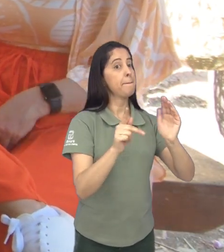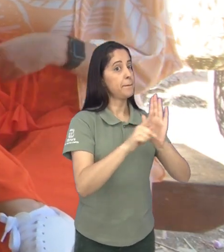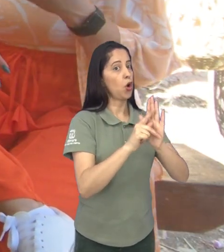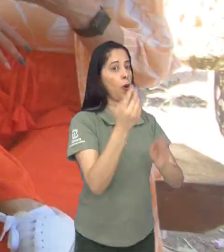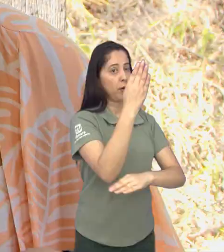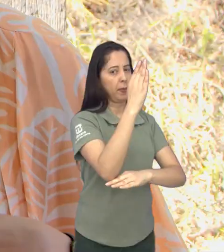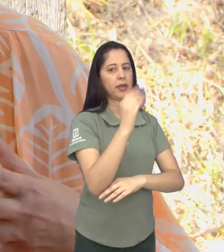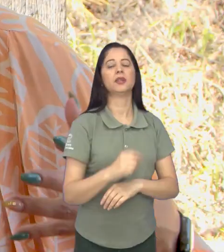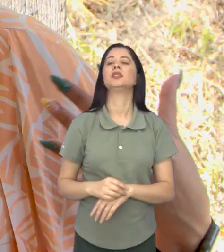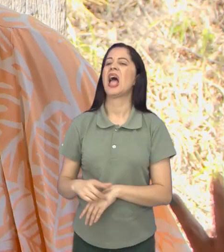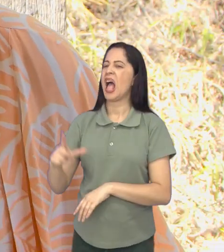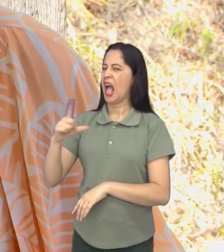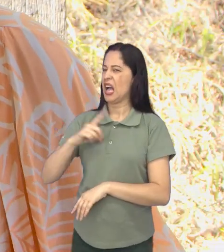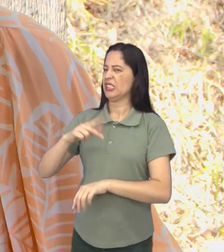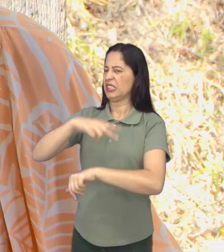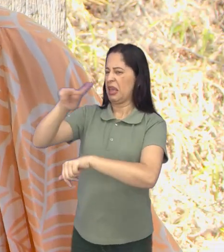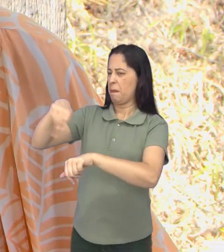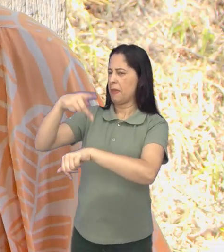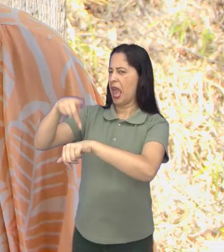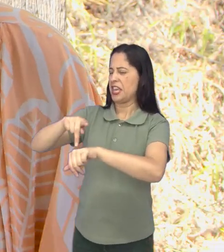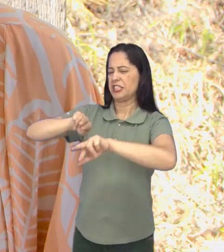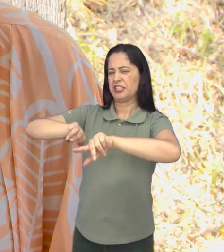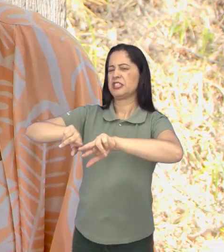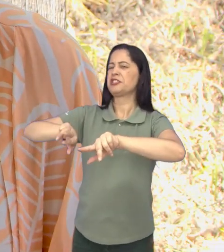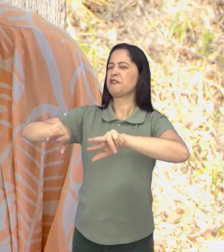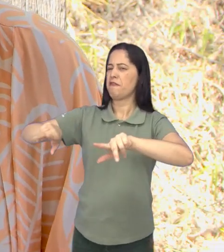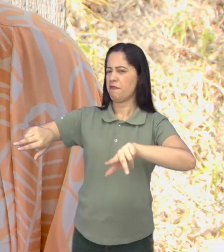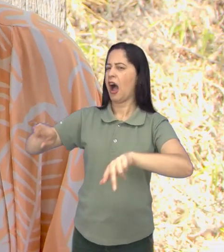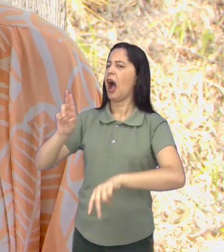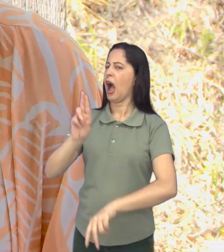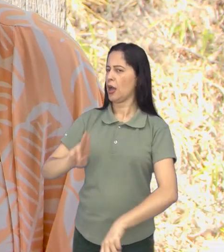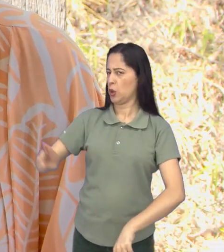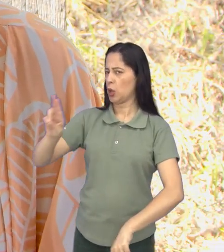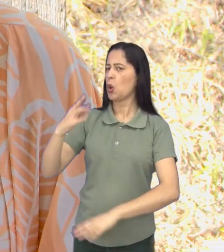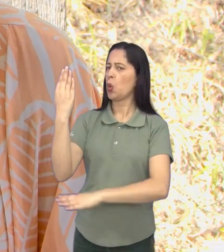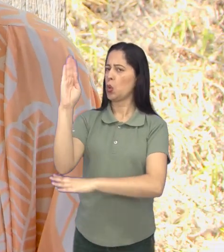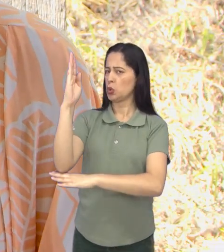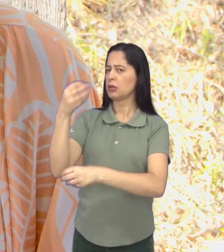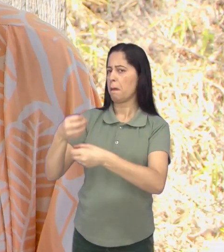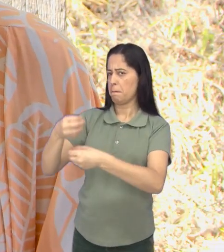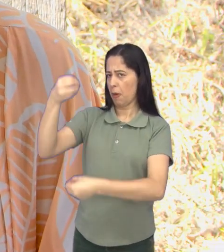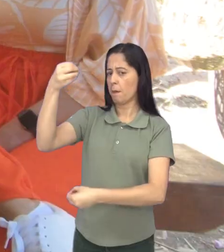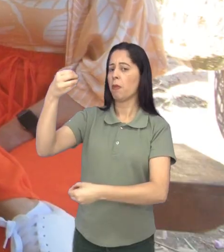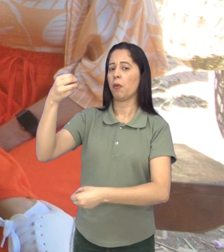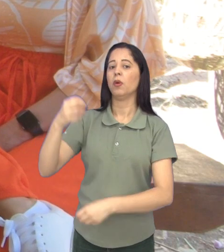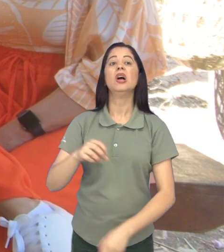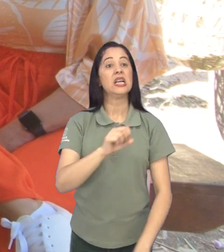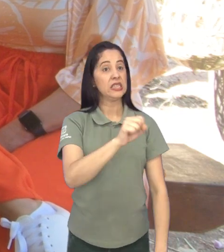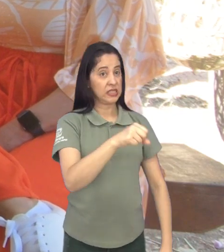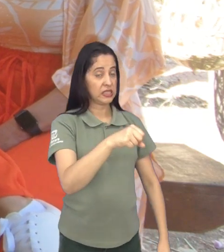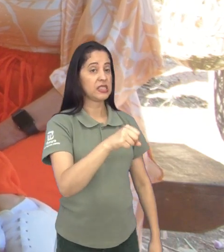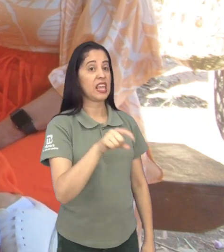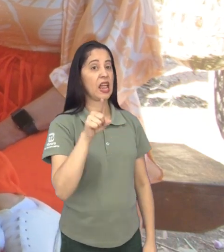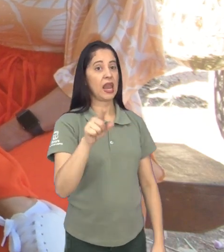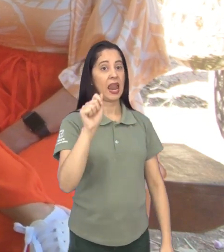a gente sabe que vários países... são adeptos ao bambu, né? Principalmente os asiáticos mesmo,